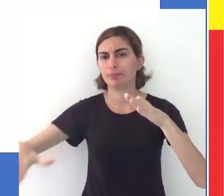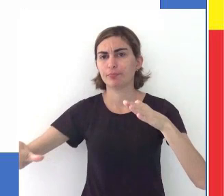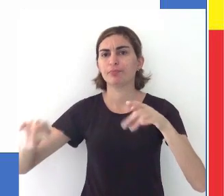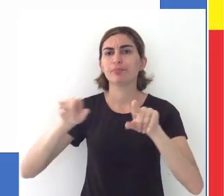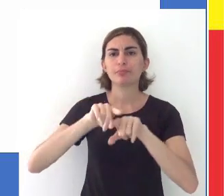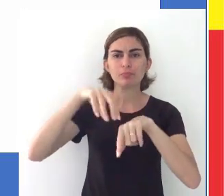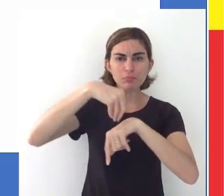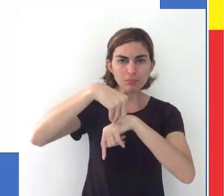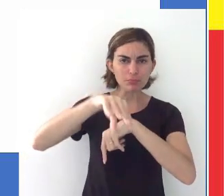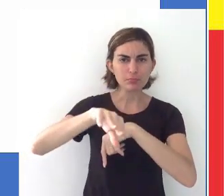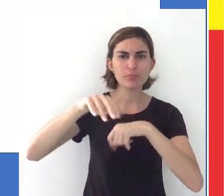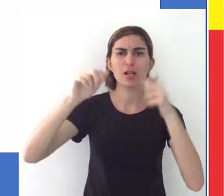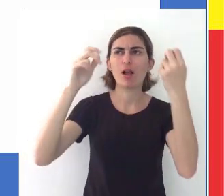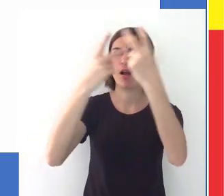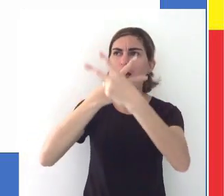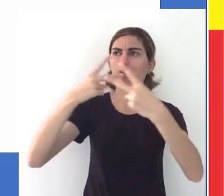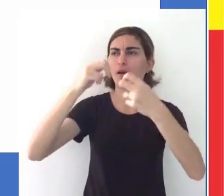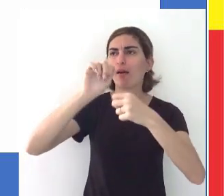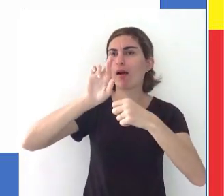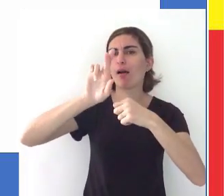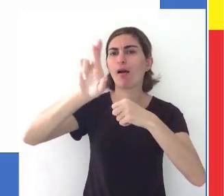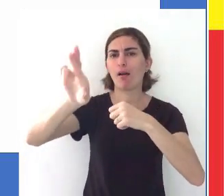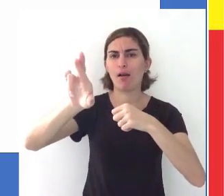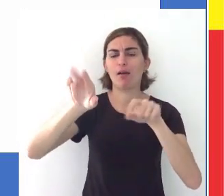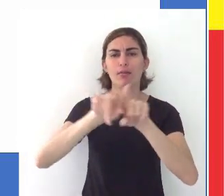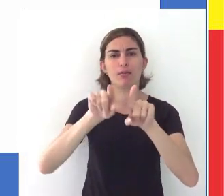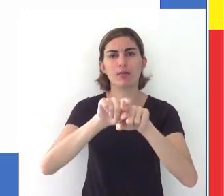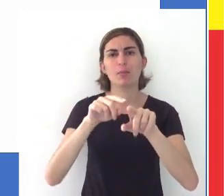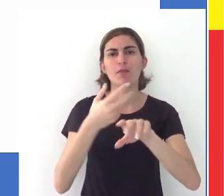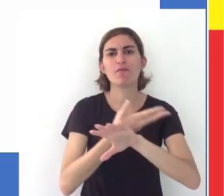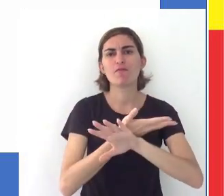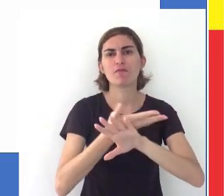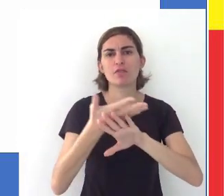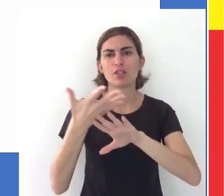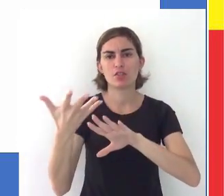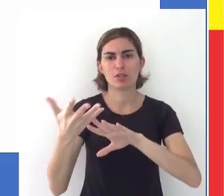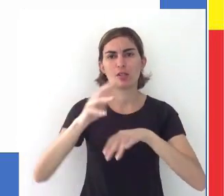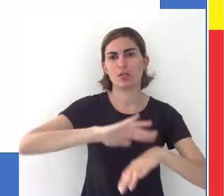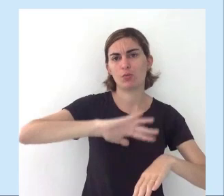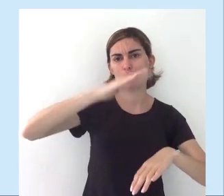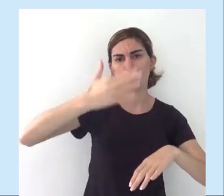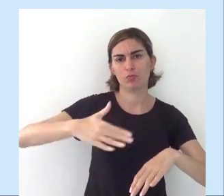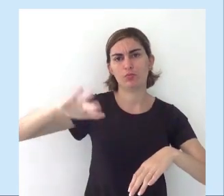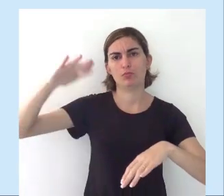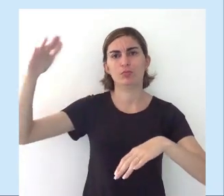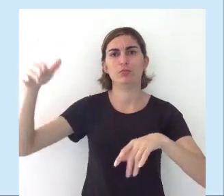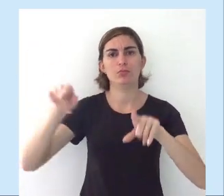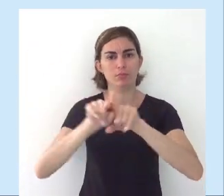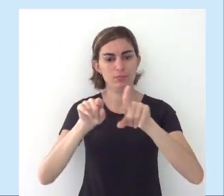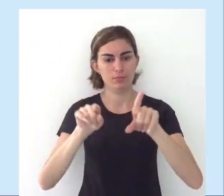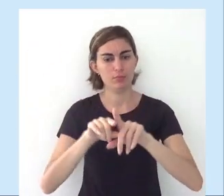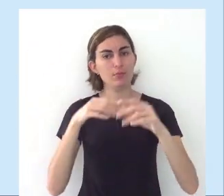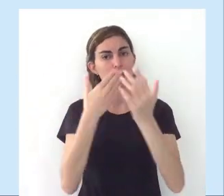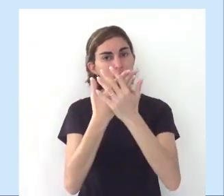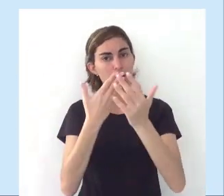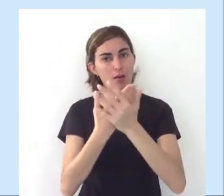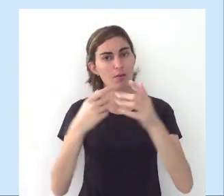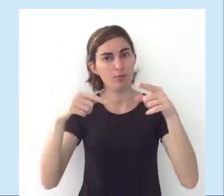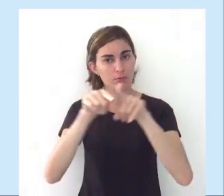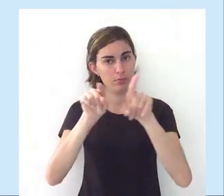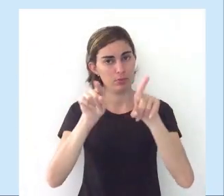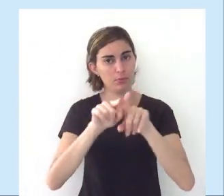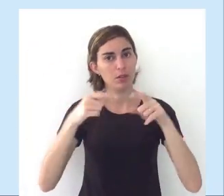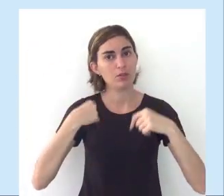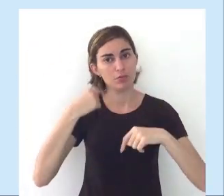tá? Citamos massas de ar, especificamos vegetação também e relevo, ok? Na aula também, acompanha